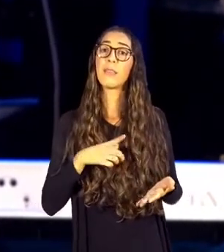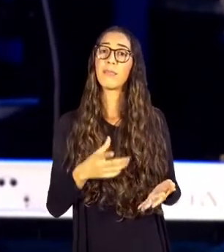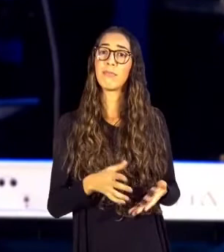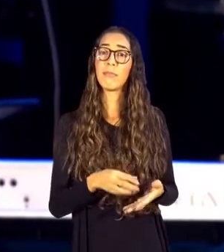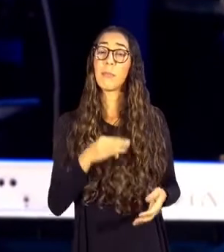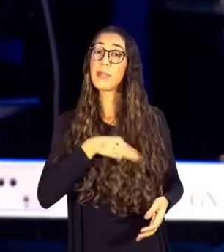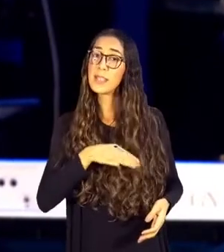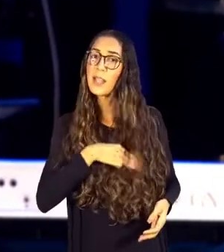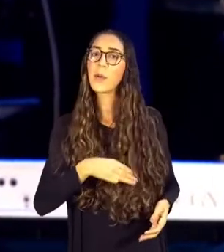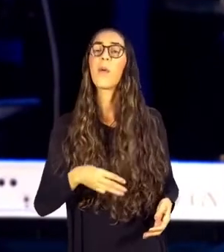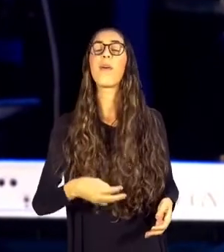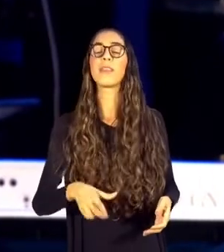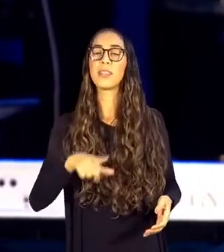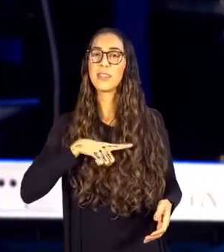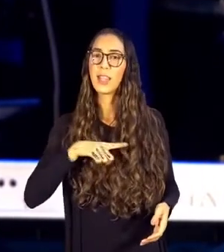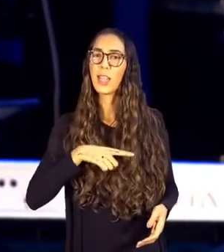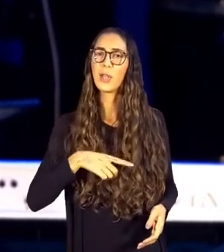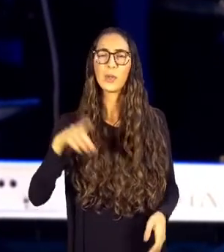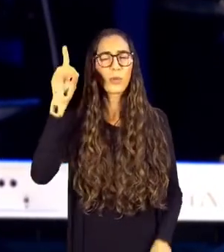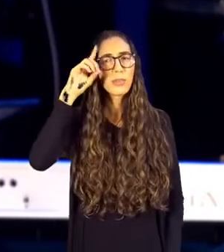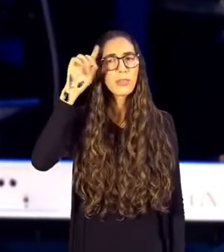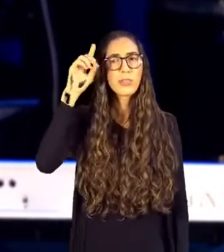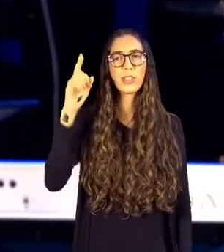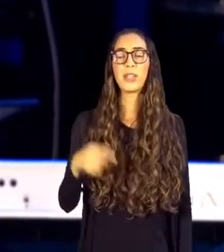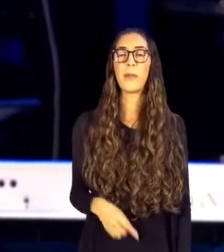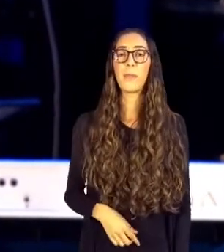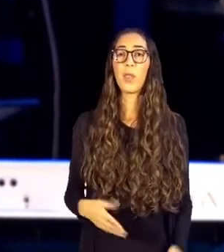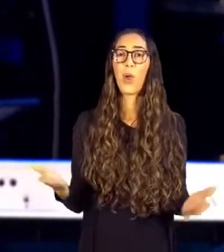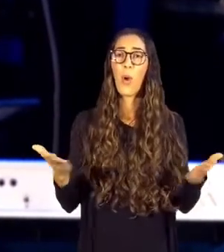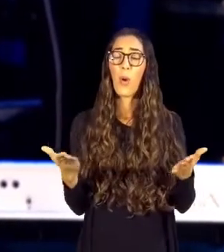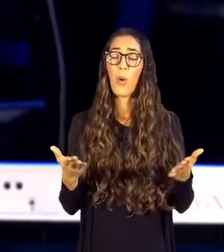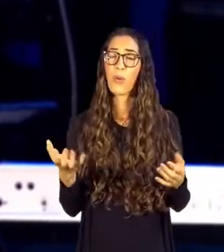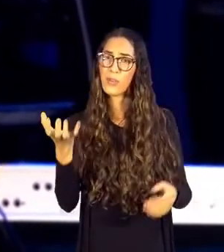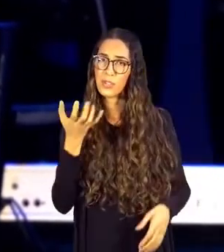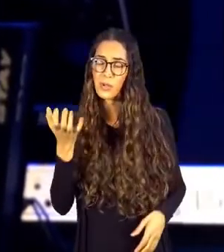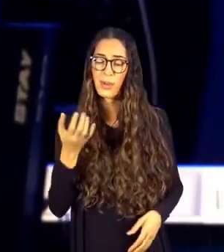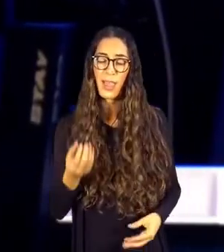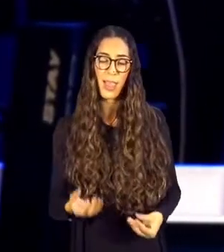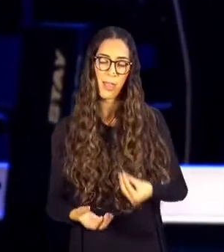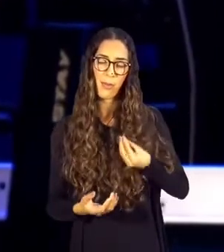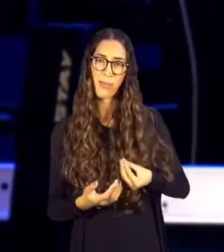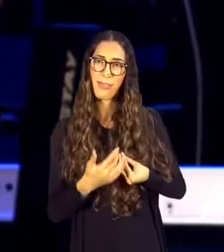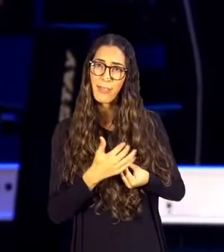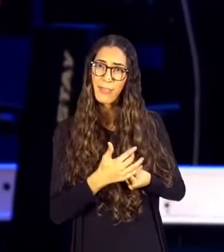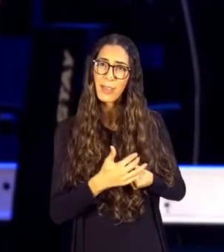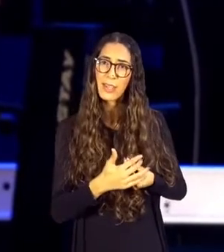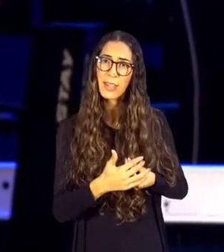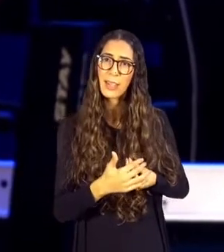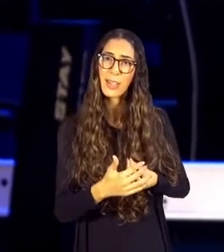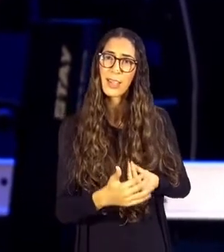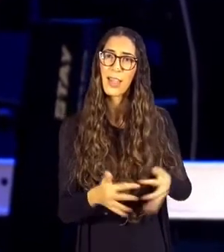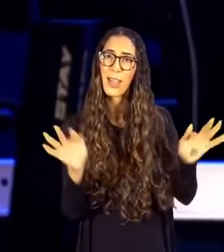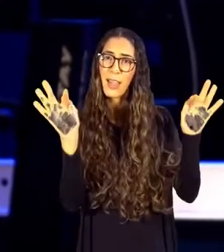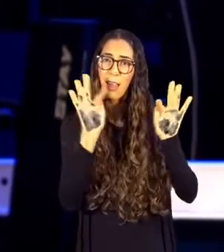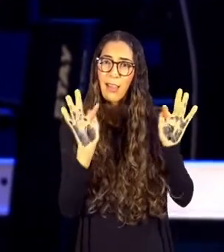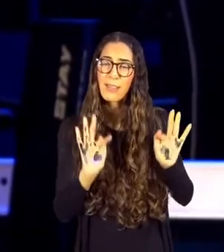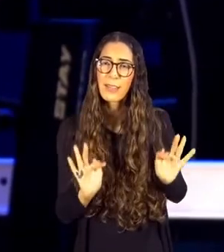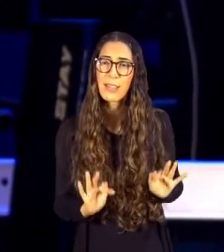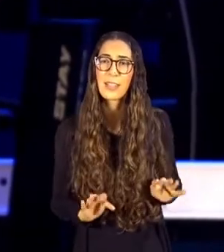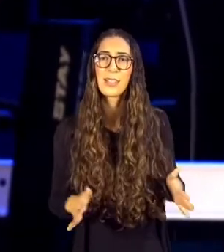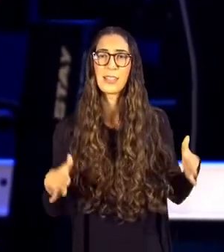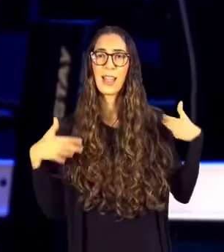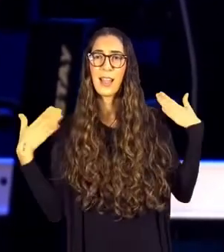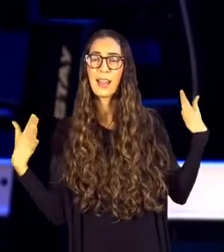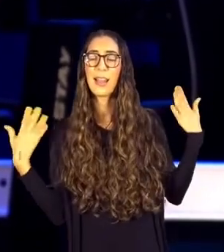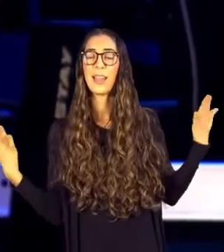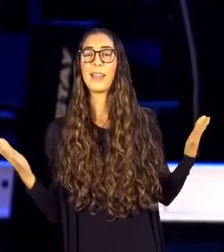eu quero viver um dia alegre, vitorioso. E eu quero que as pessoas vejam na minha vida o Senhor atuando. Que legado que